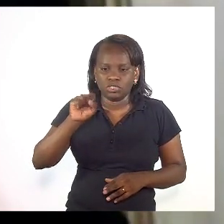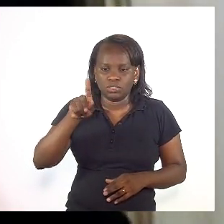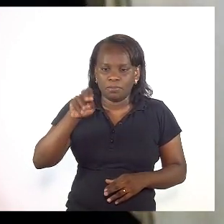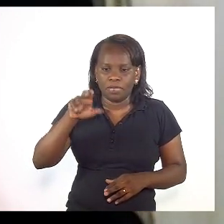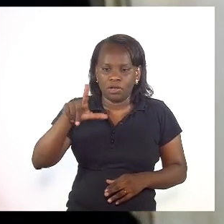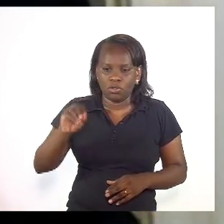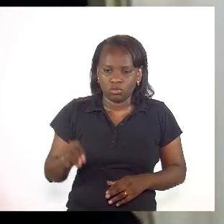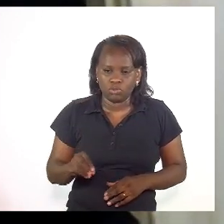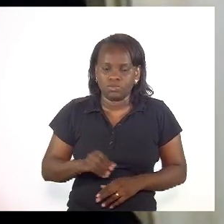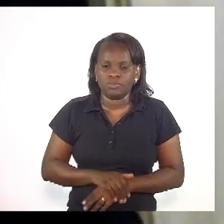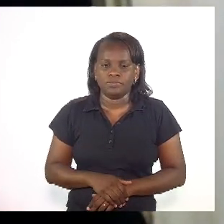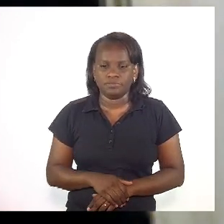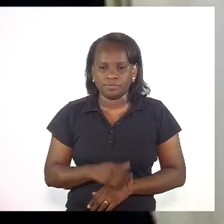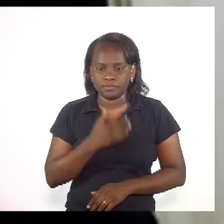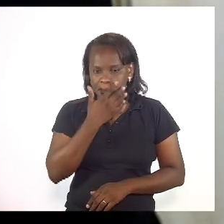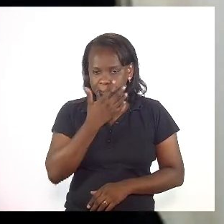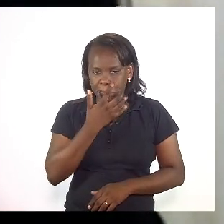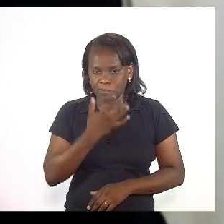Paulo Corrêa da Rocha.